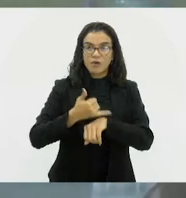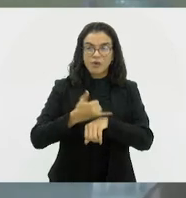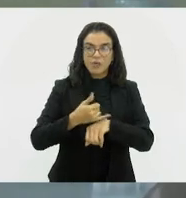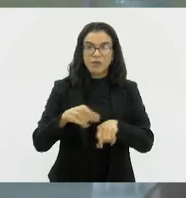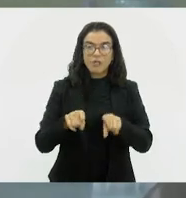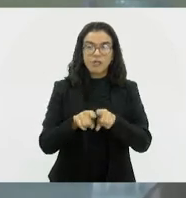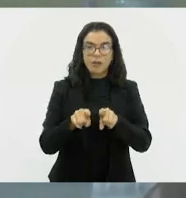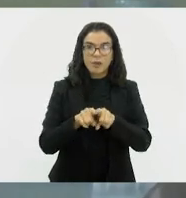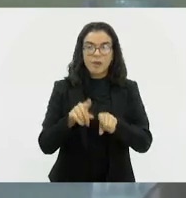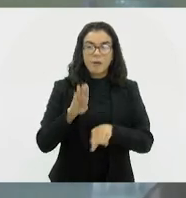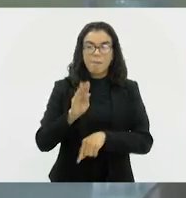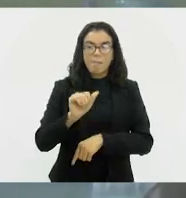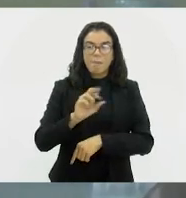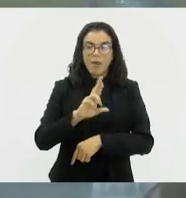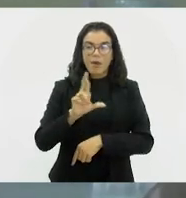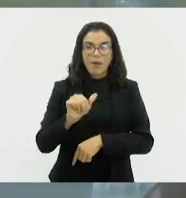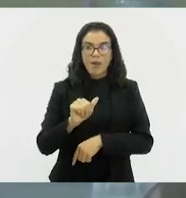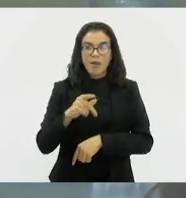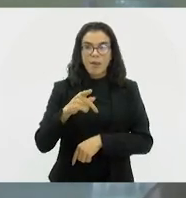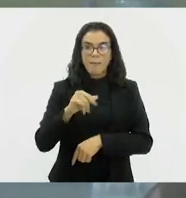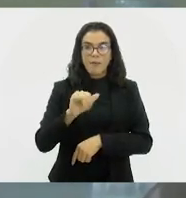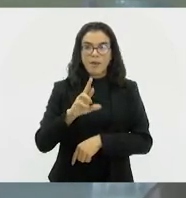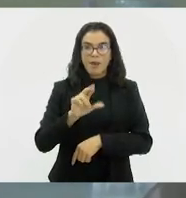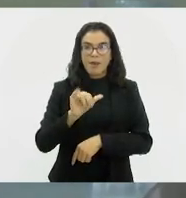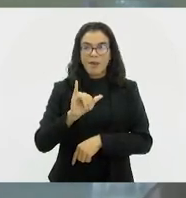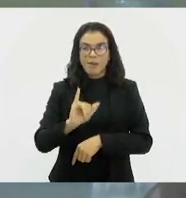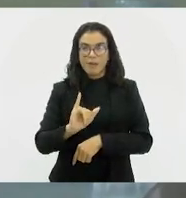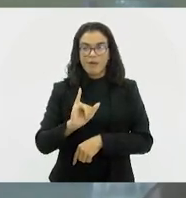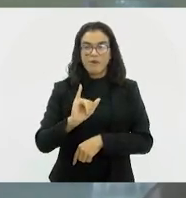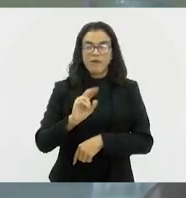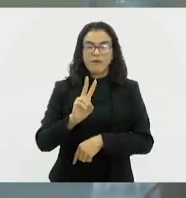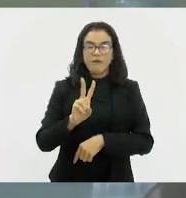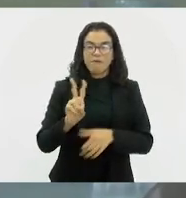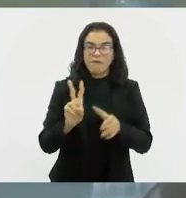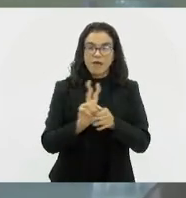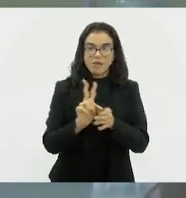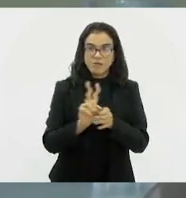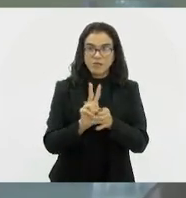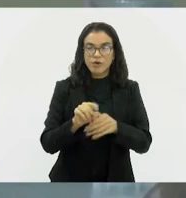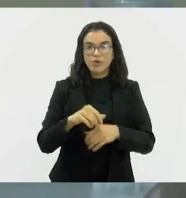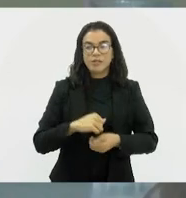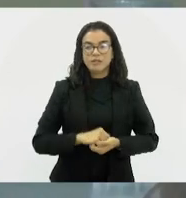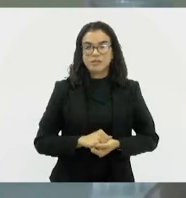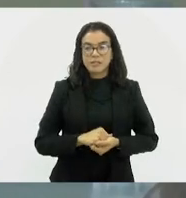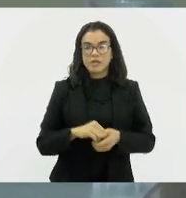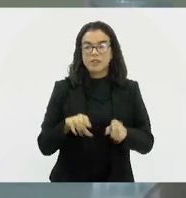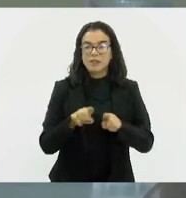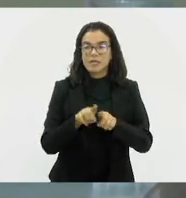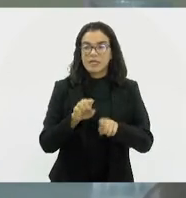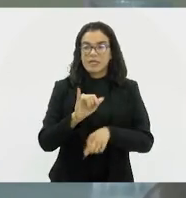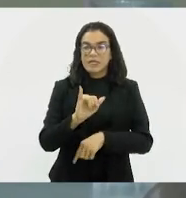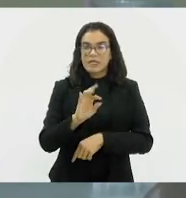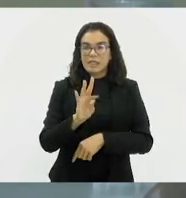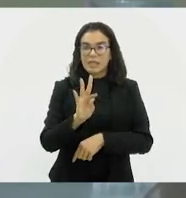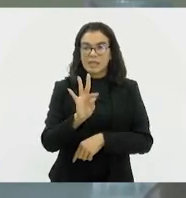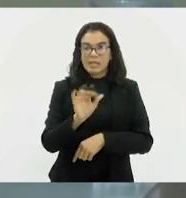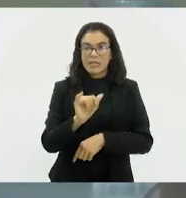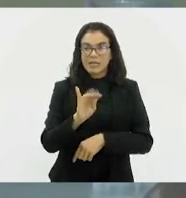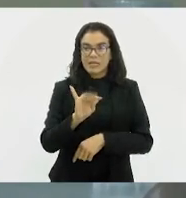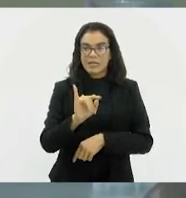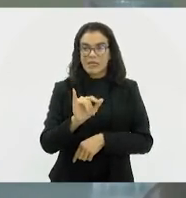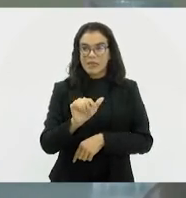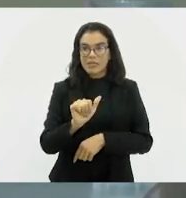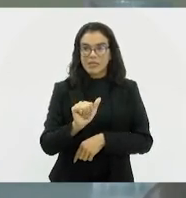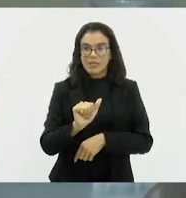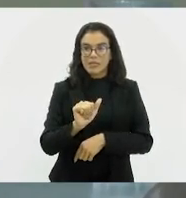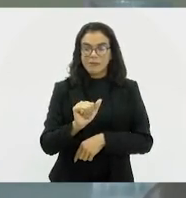Piraí, Vassouras, Itatiaia, todos aqui nos prestigiando. Um cumprimento especial